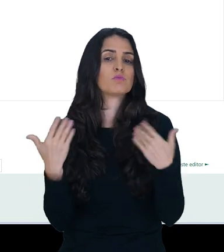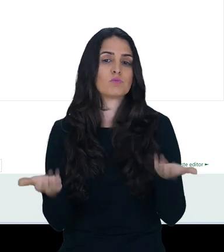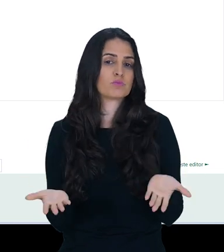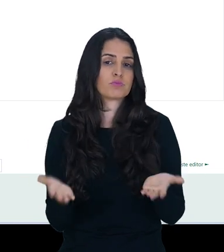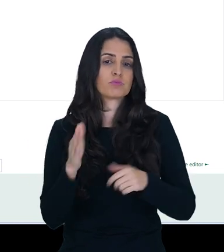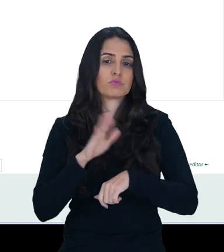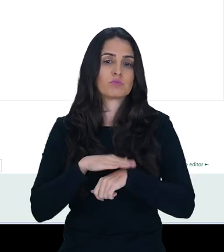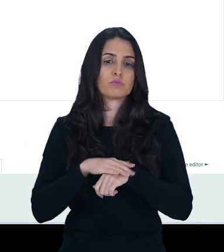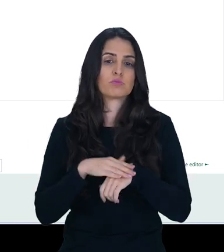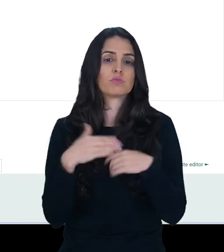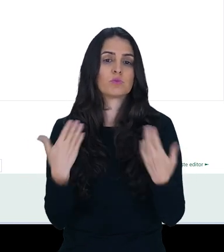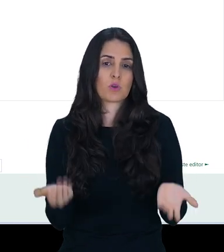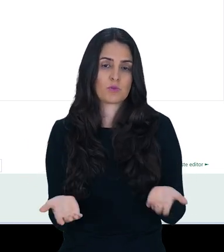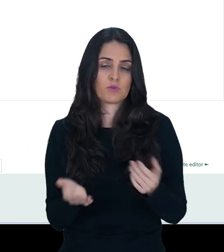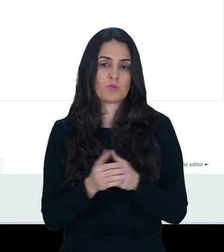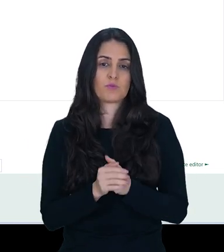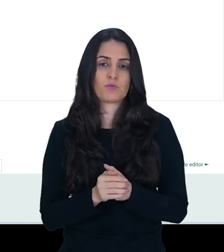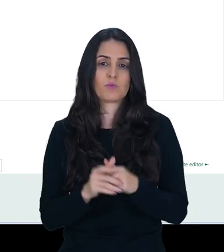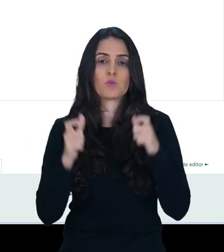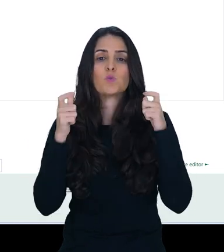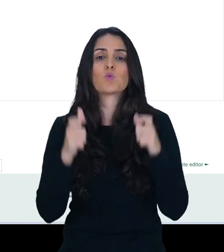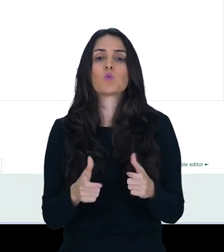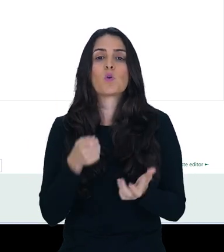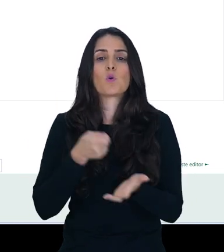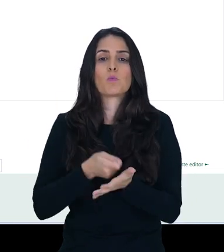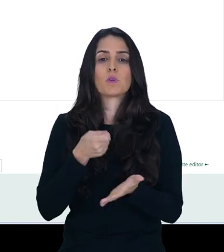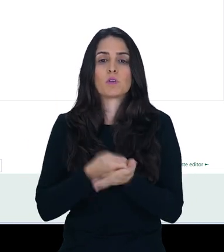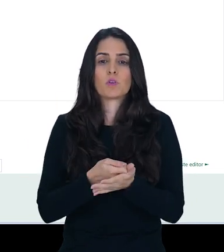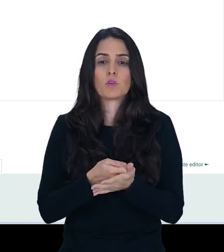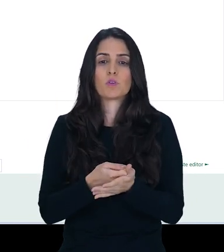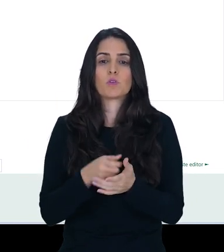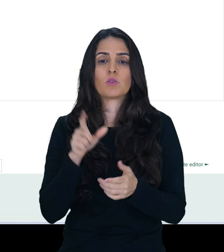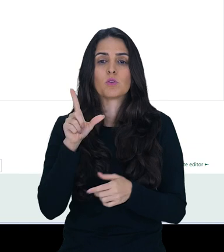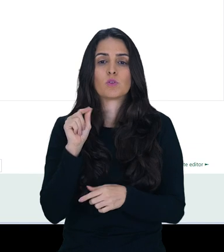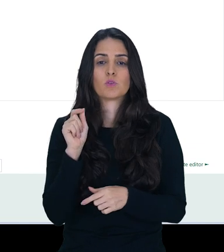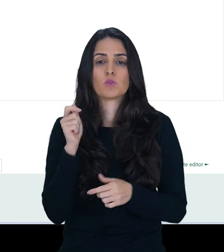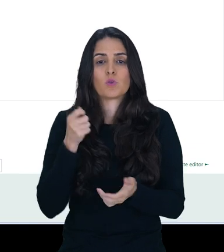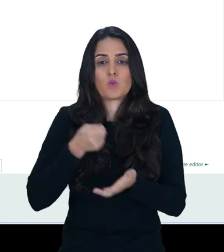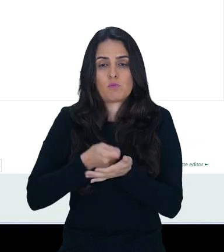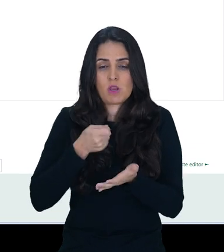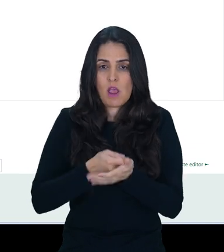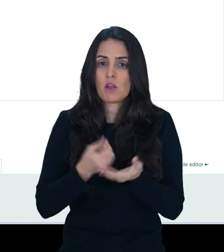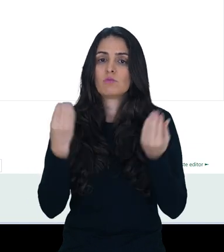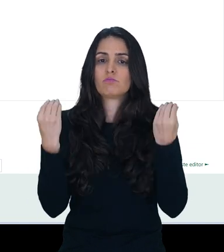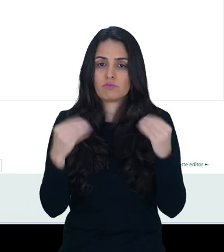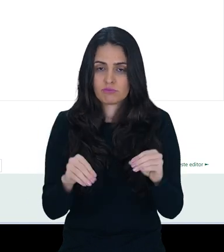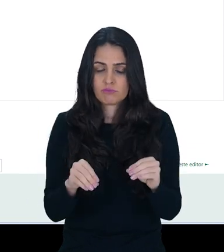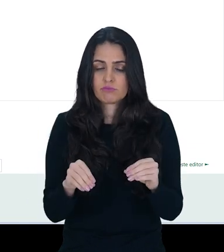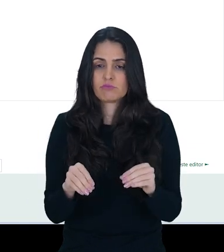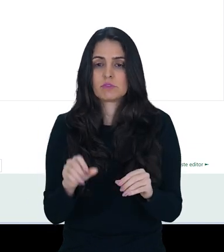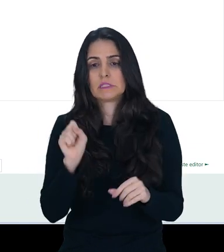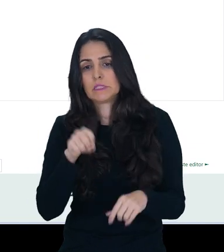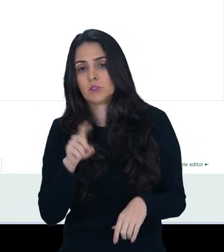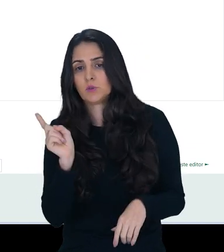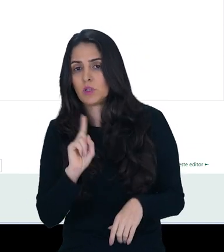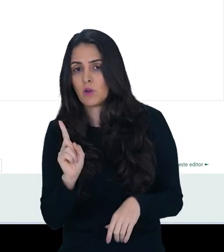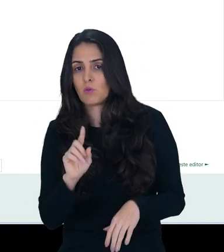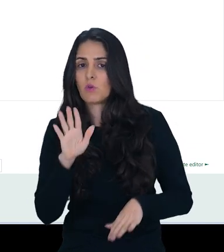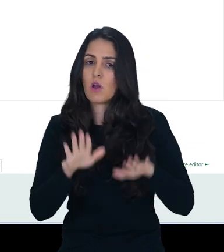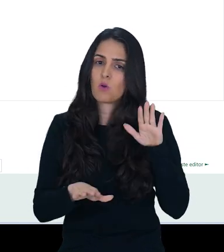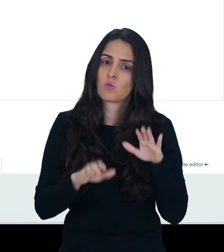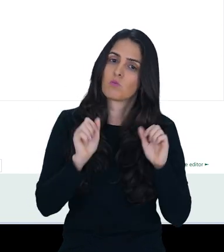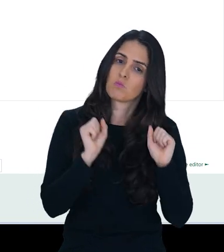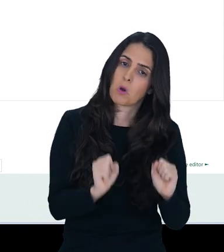você for pedir para o seu aluno Campo obrigatório aí você vai escolher se ele é obrigada a postar esse campo ou não